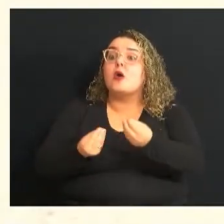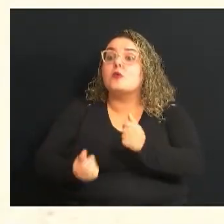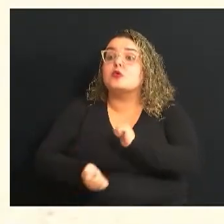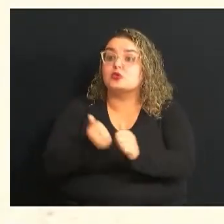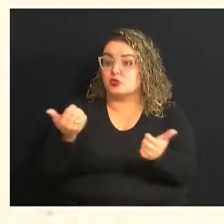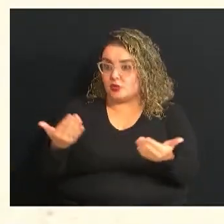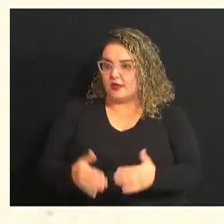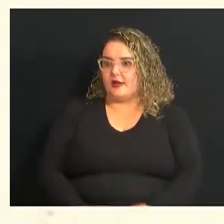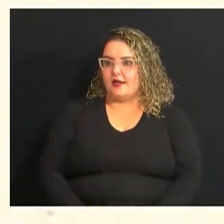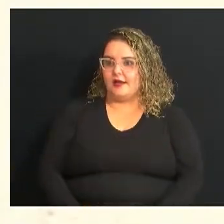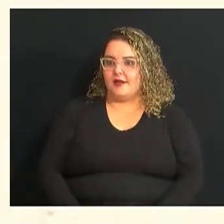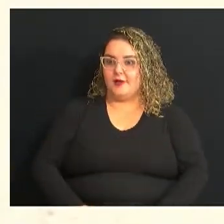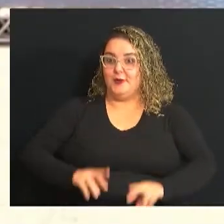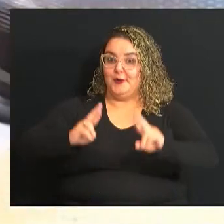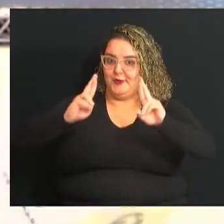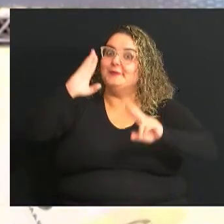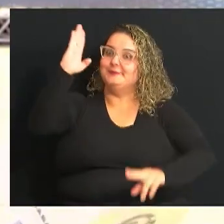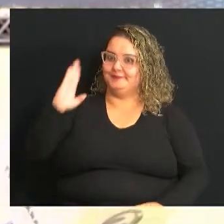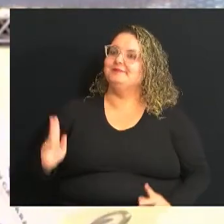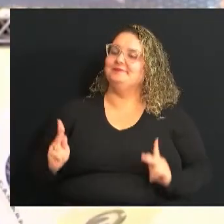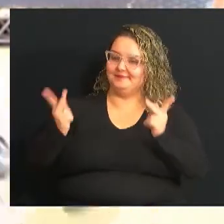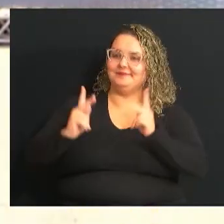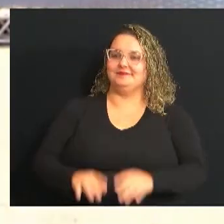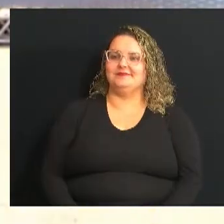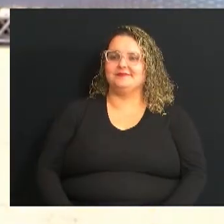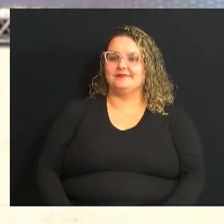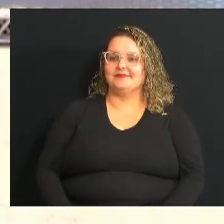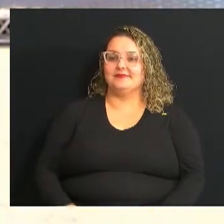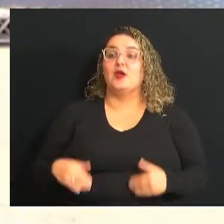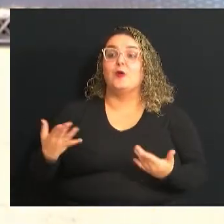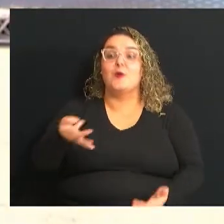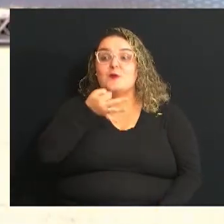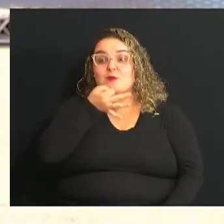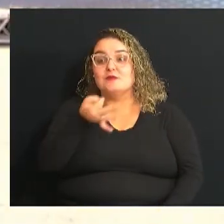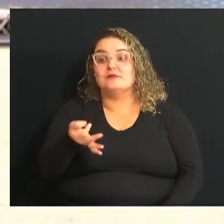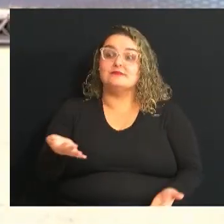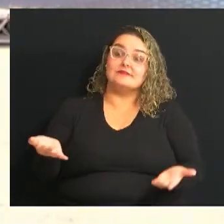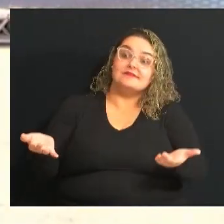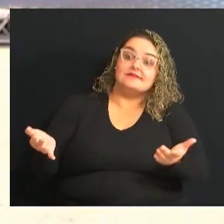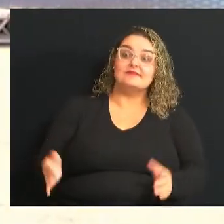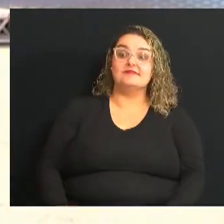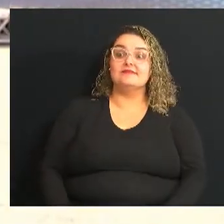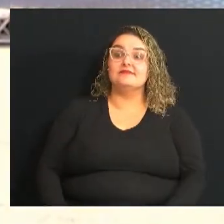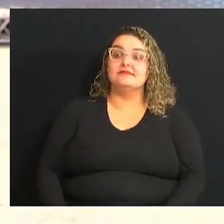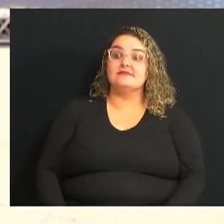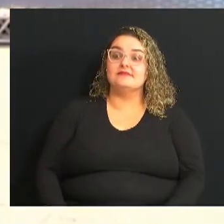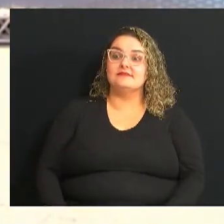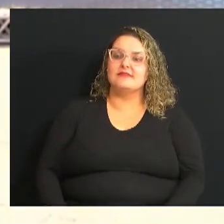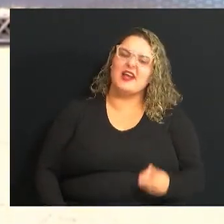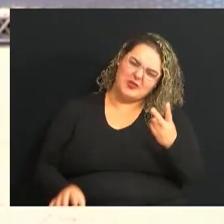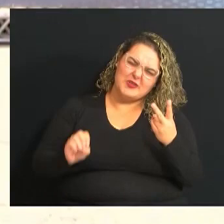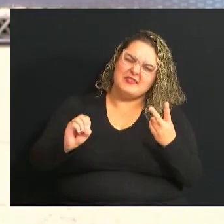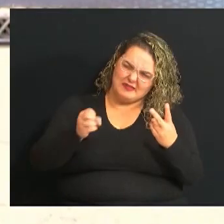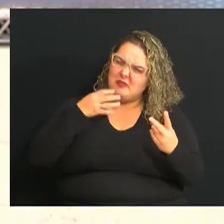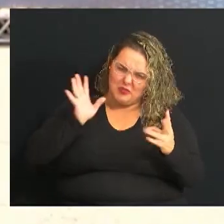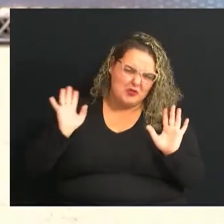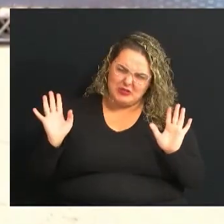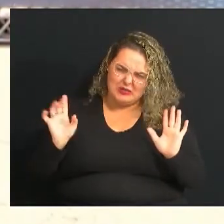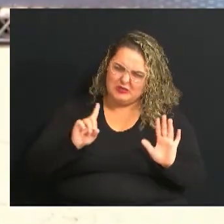Sérvia. Hoje vai dar Brasil de novo? Vai, se Deus quiser, 2-0. Ou um pouco mais, né? Que faça igual fez